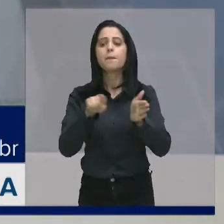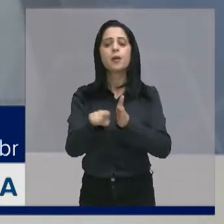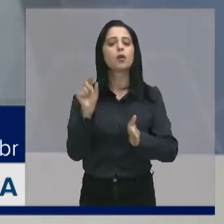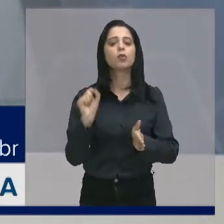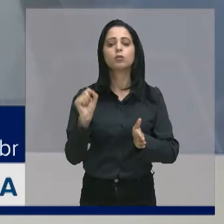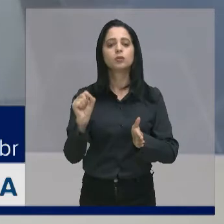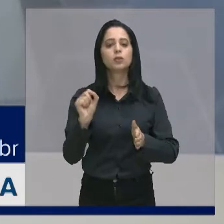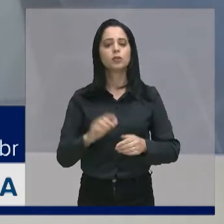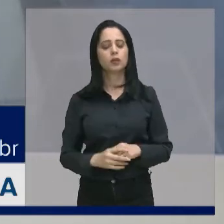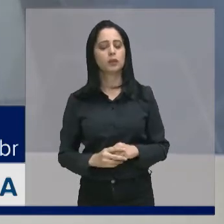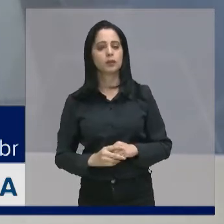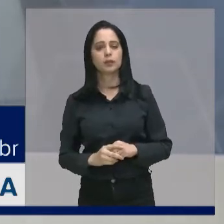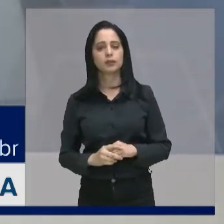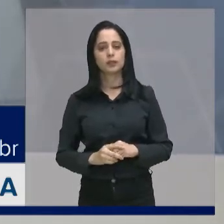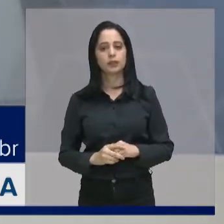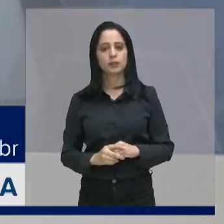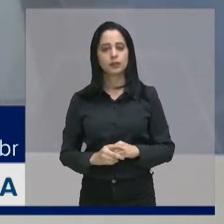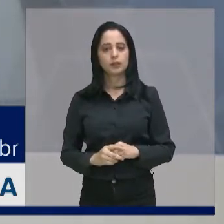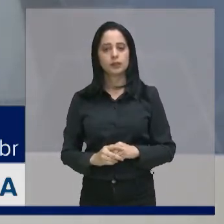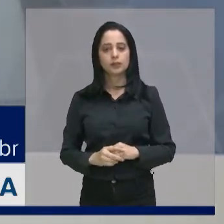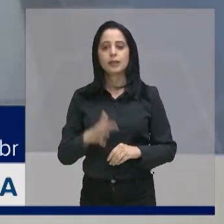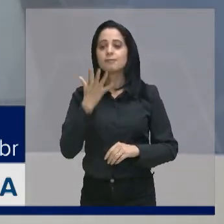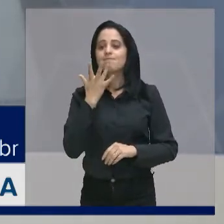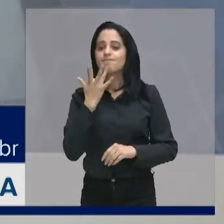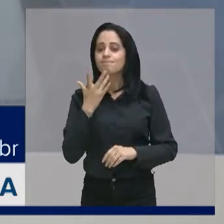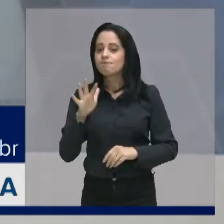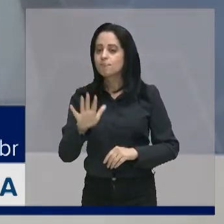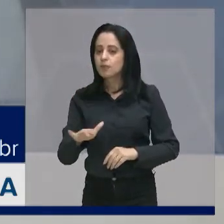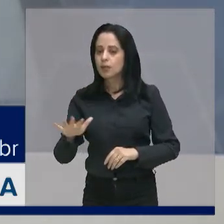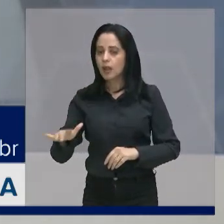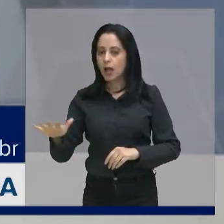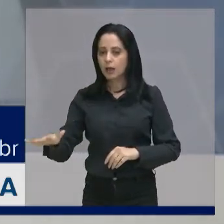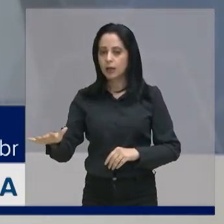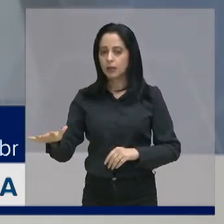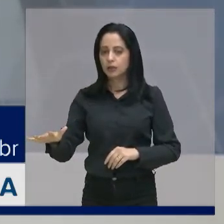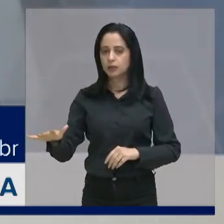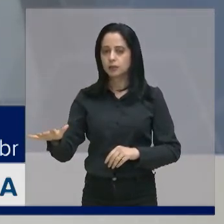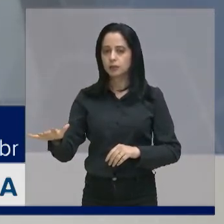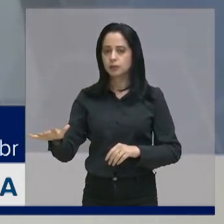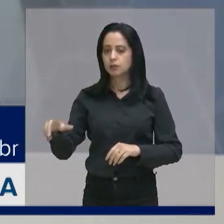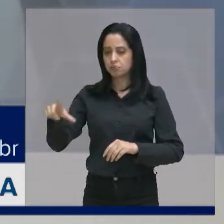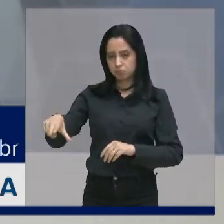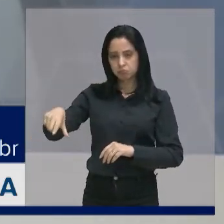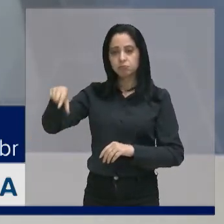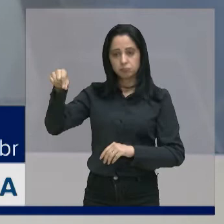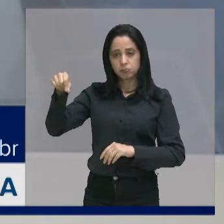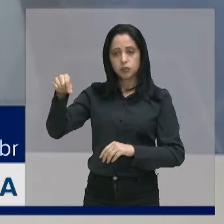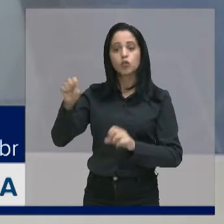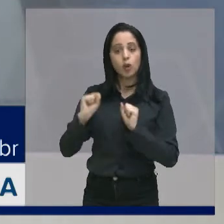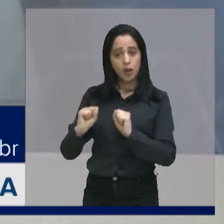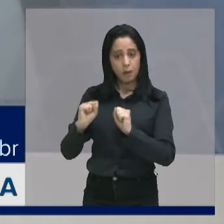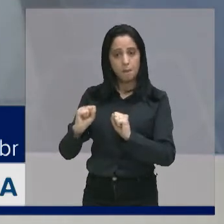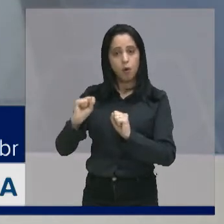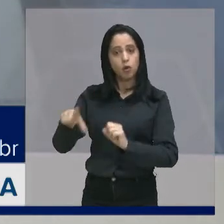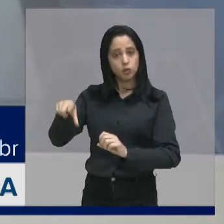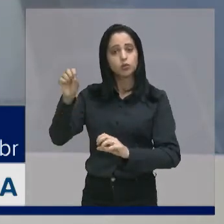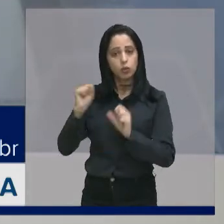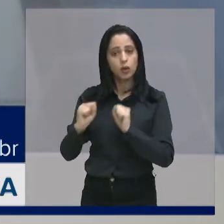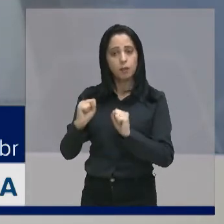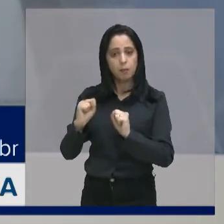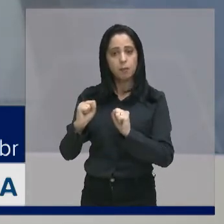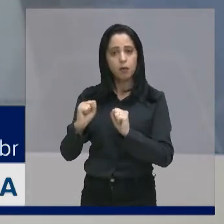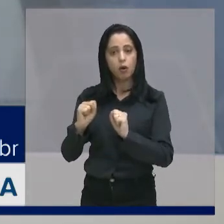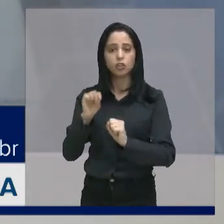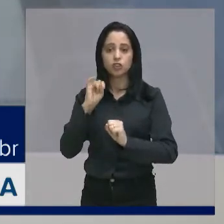que a criança tem a opção, claro que eles estão incentivando porque maior número de crianças